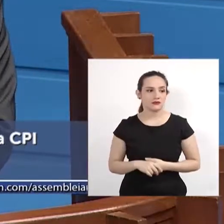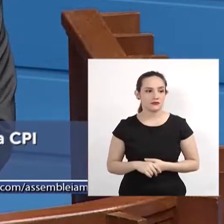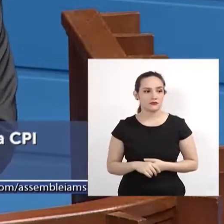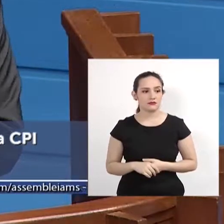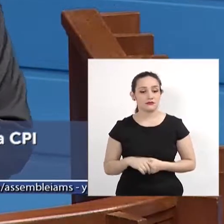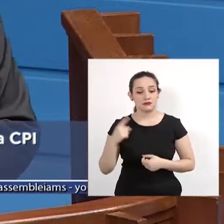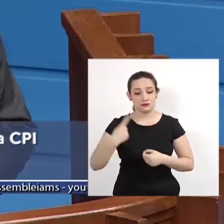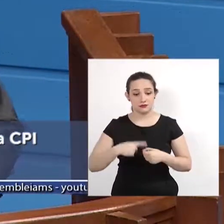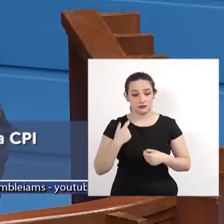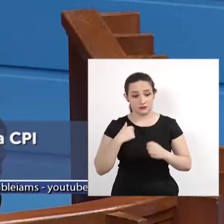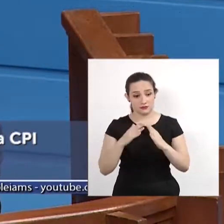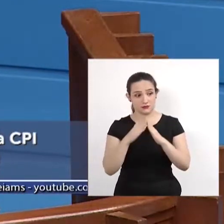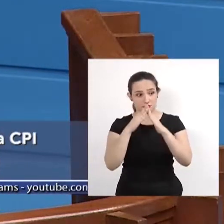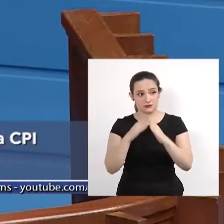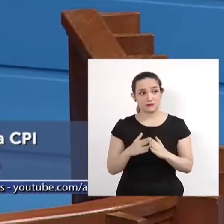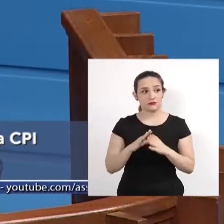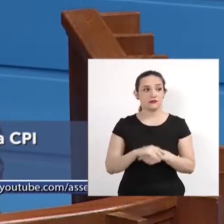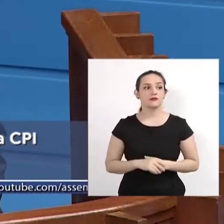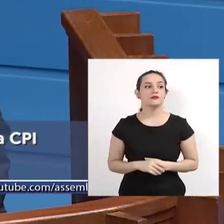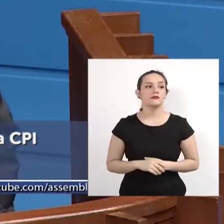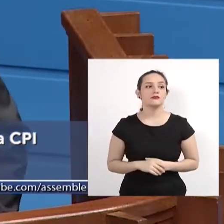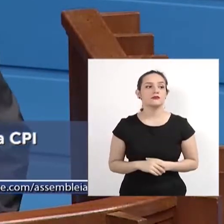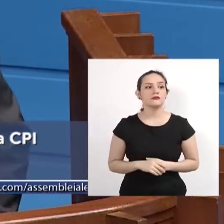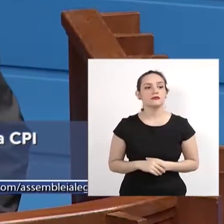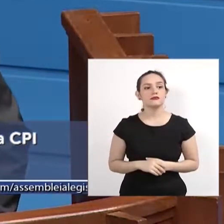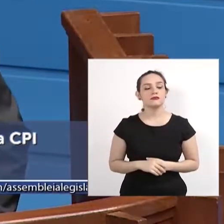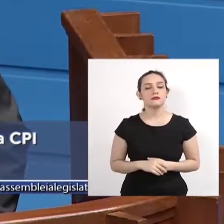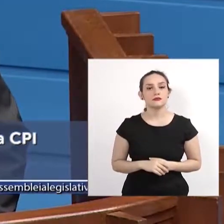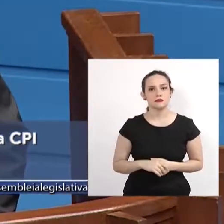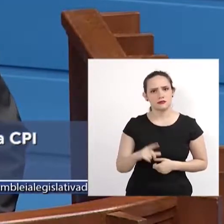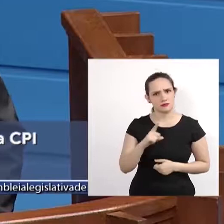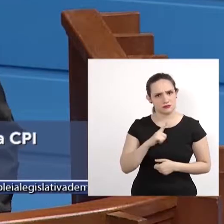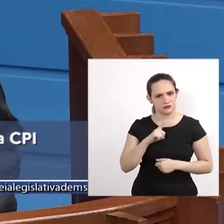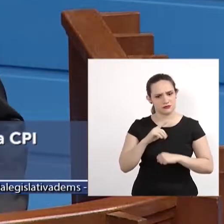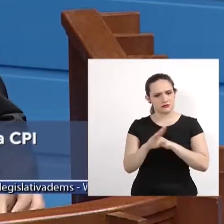onde moro, bairros de classe alta,